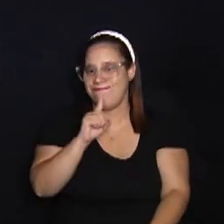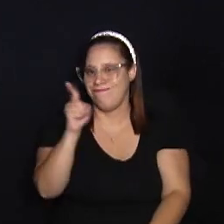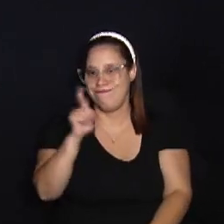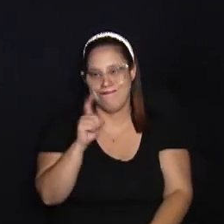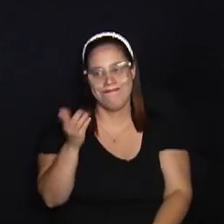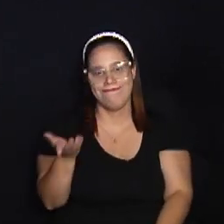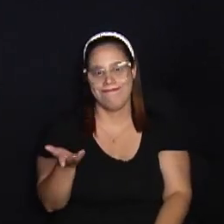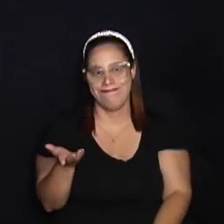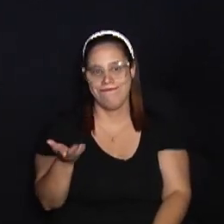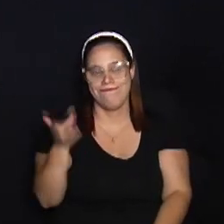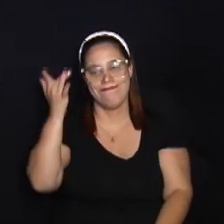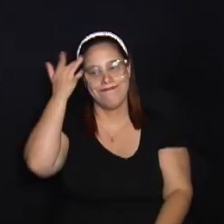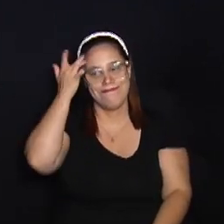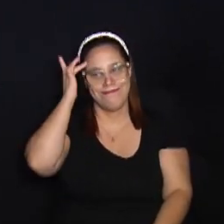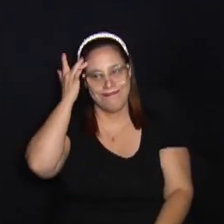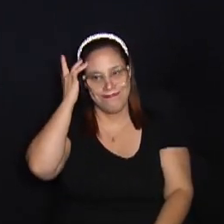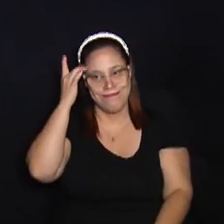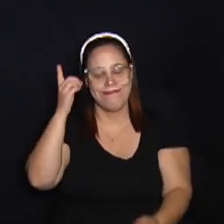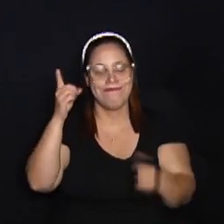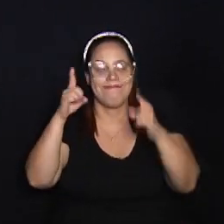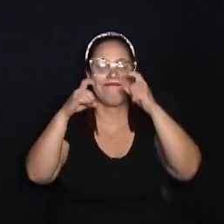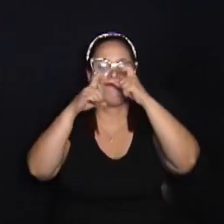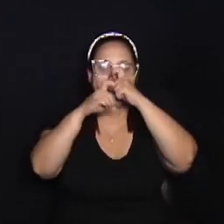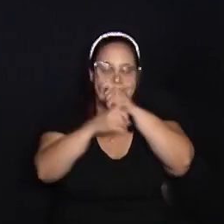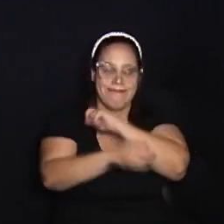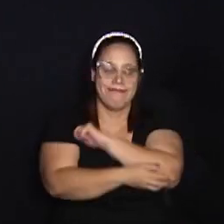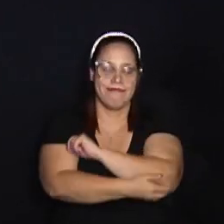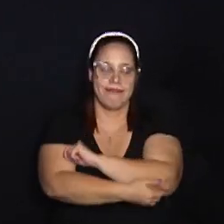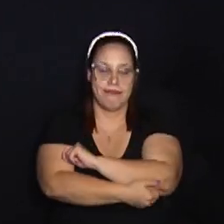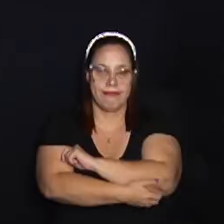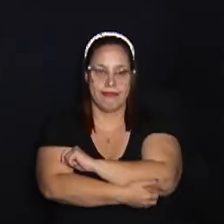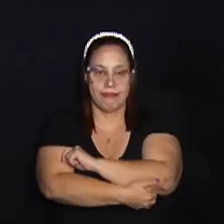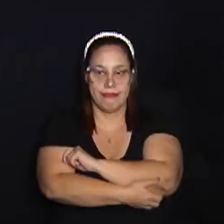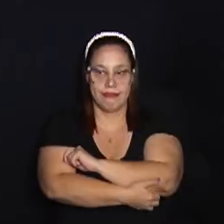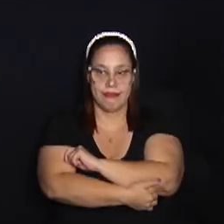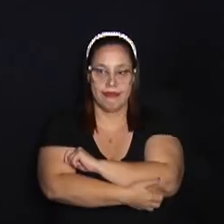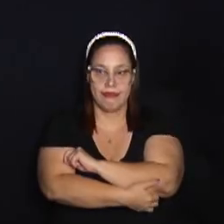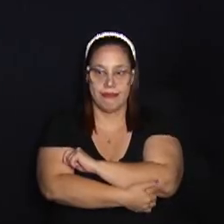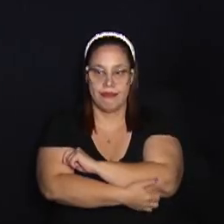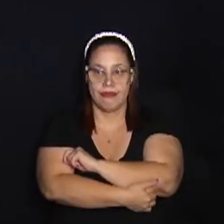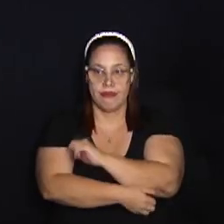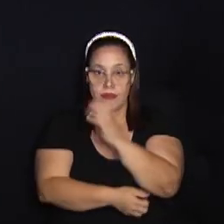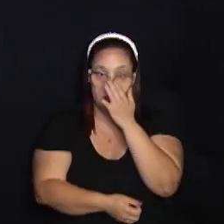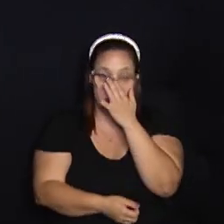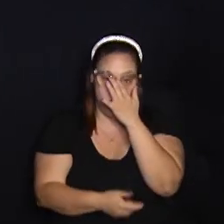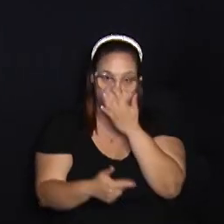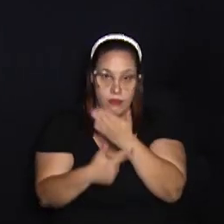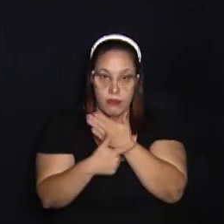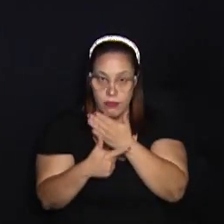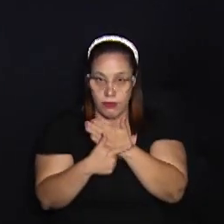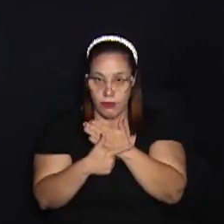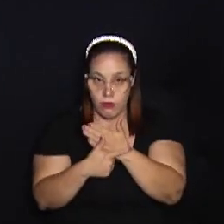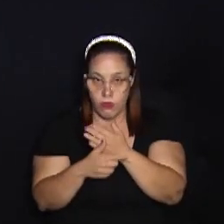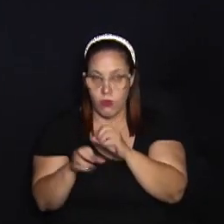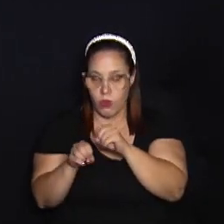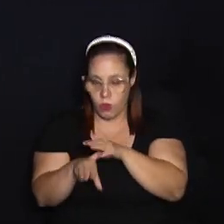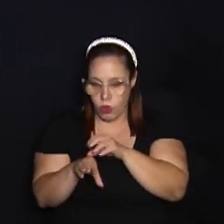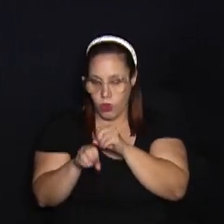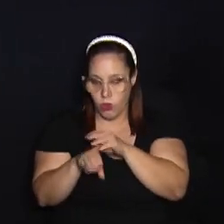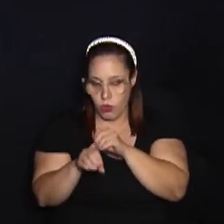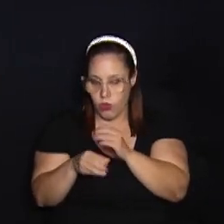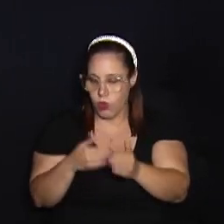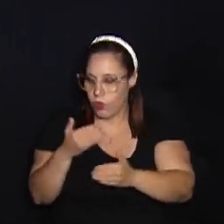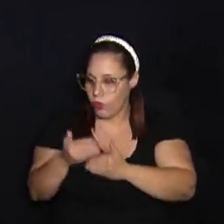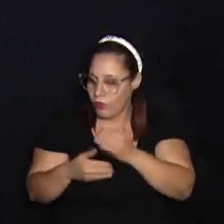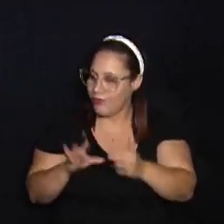é bem assim. Então, eu acho que isso é um dos grandes desafios, mas que, né, a gente tem um papel muito educador